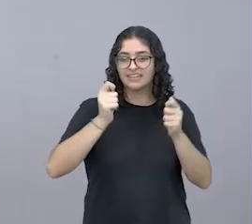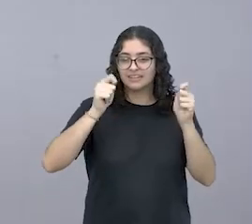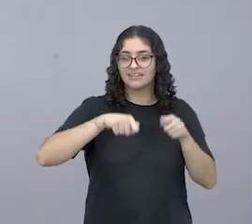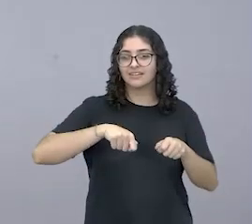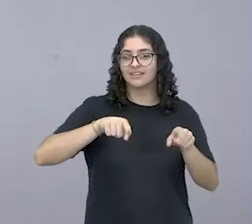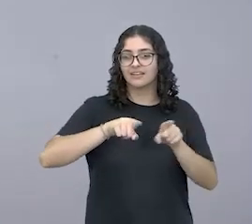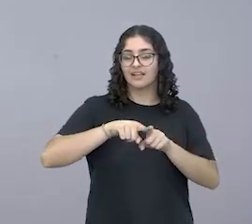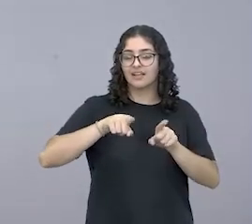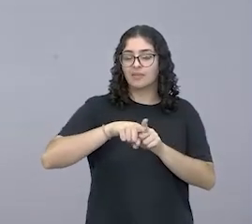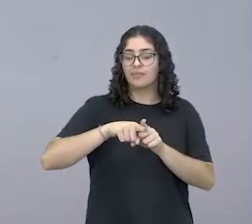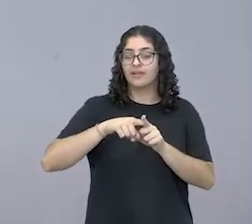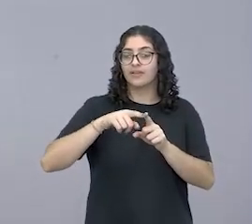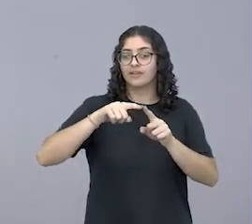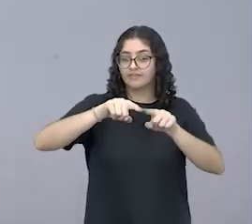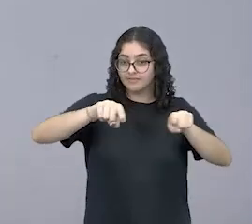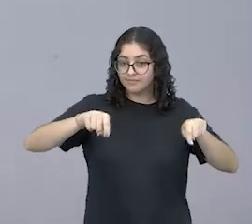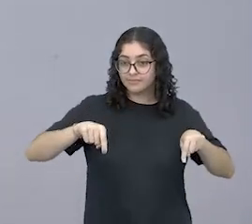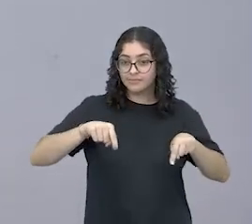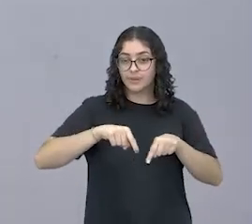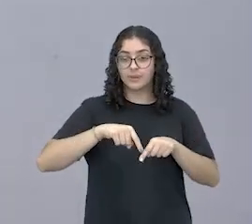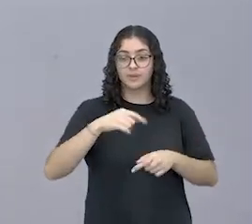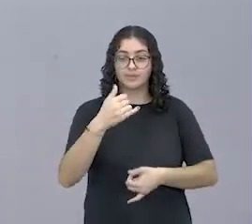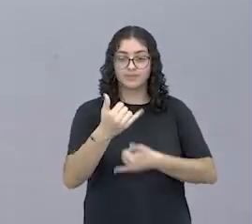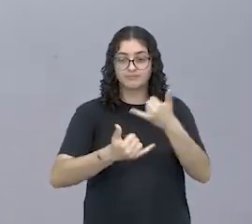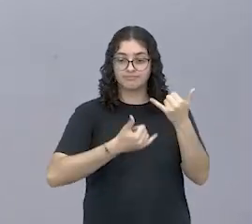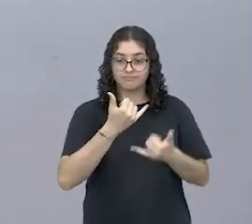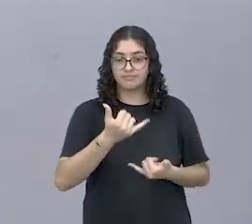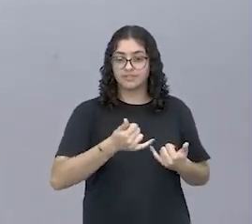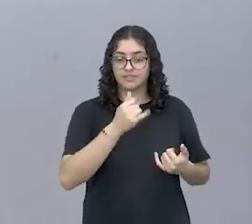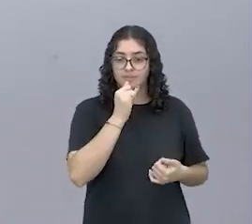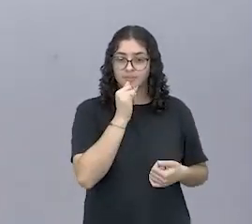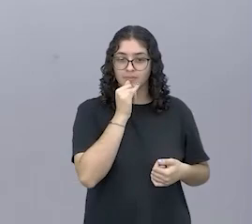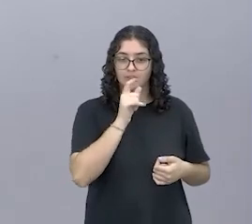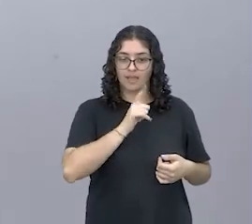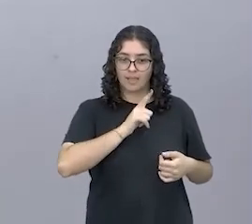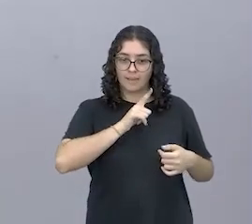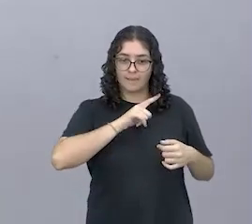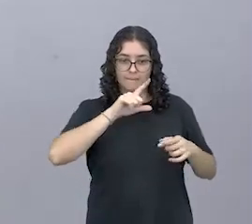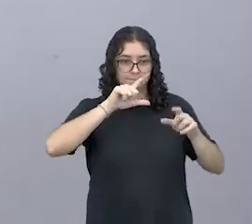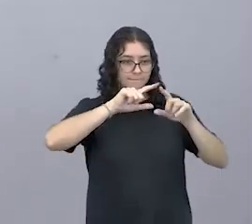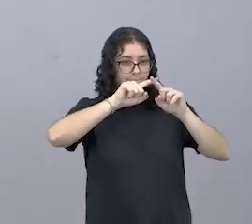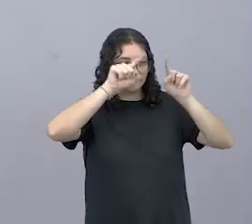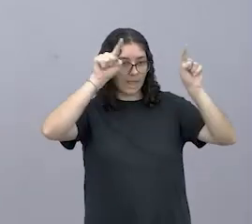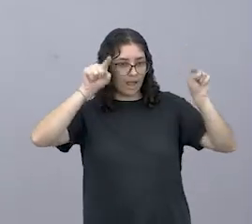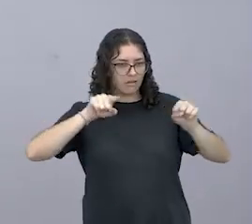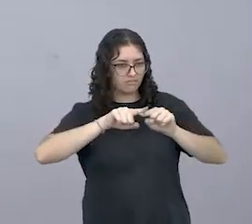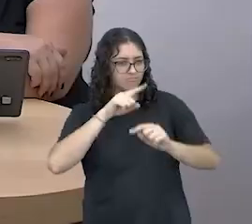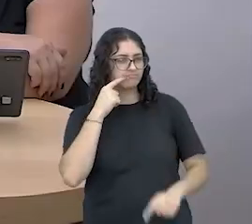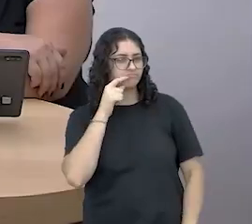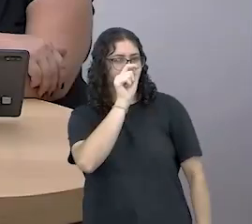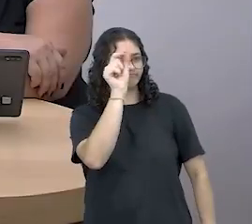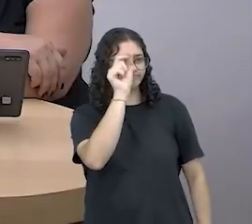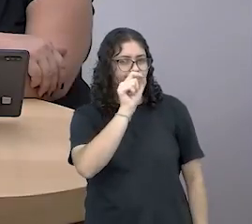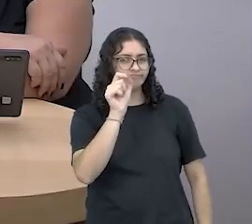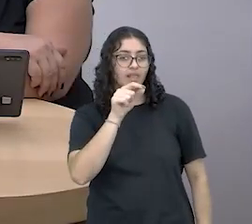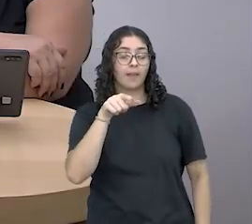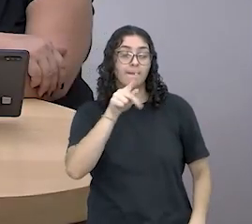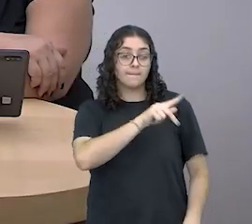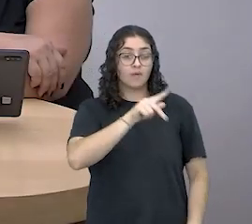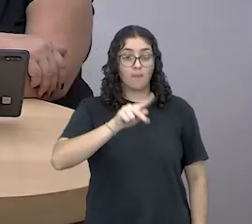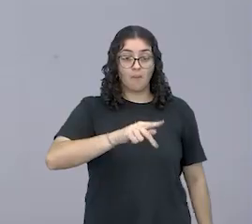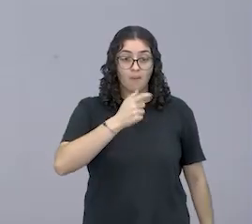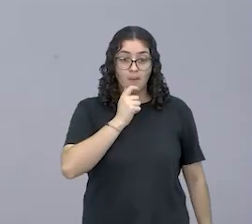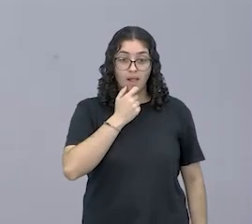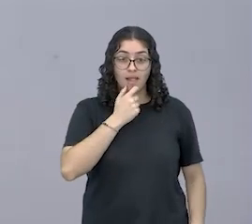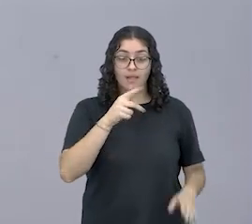fazendo isso nas salas mesmo, né? Colocando ali numa parede. É interessante que o professor de língua inglesa tem um